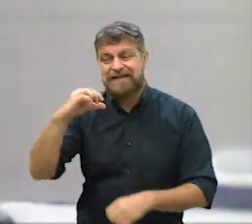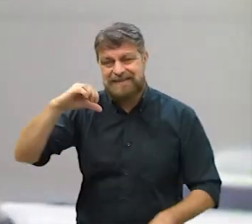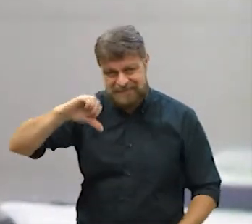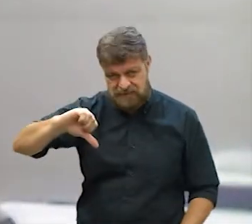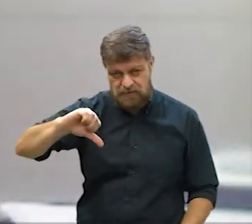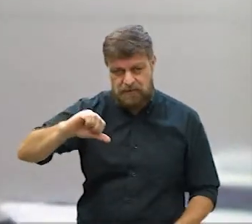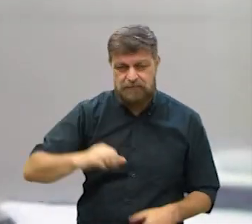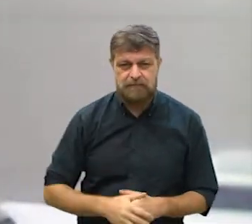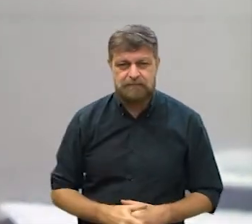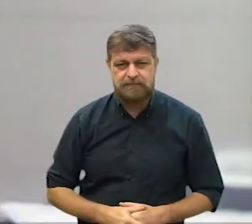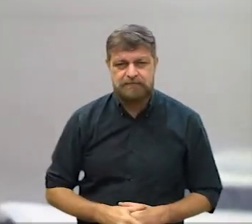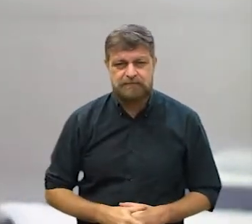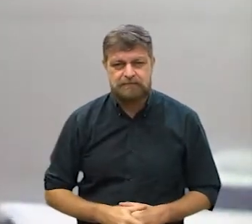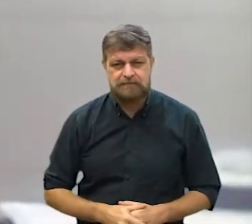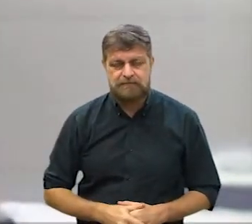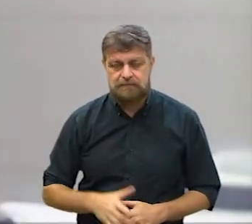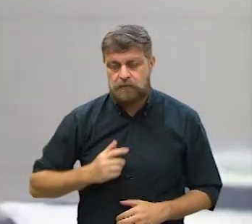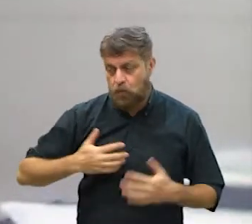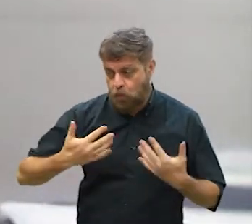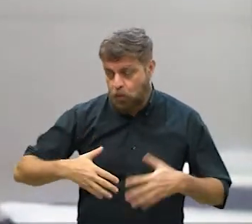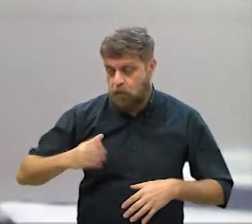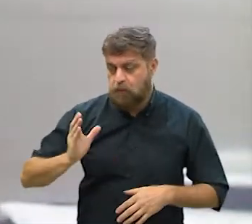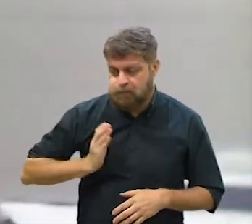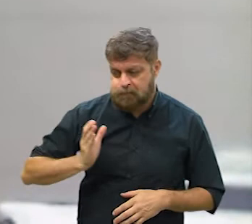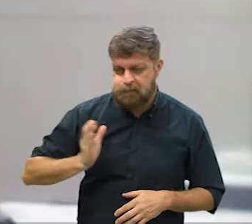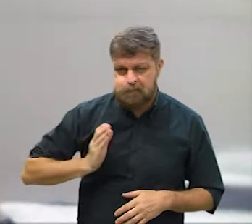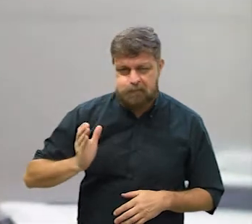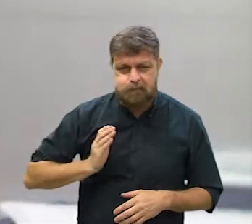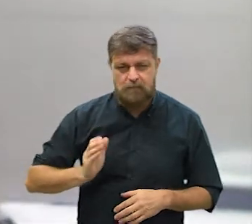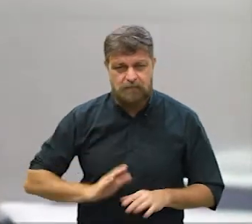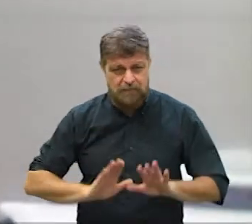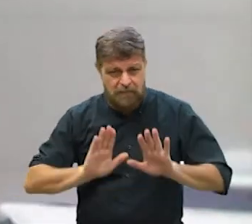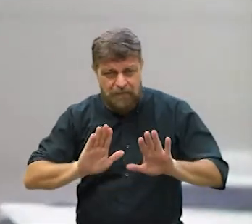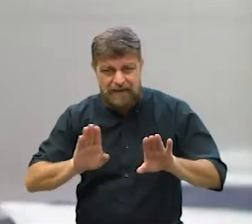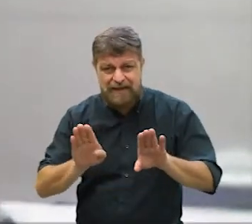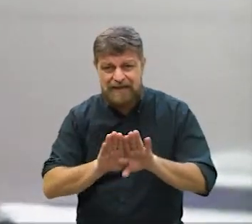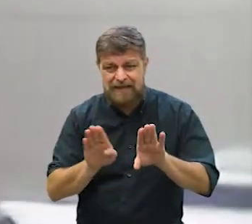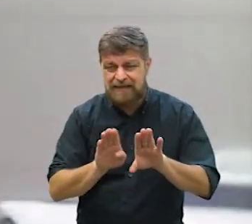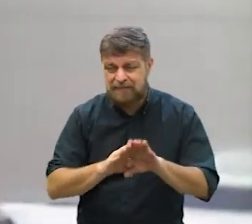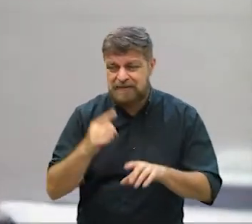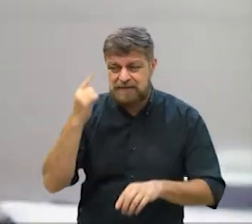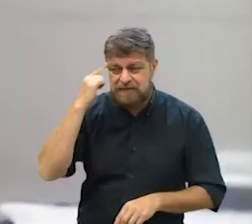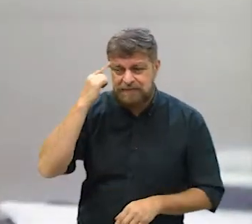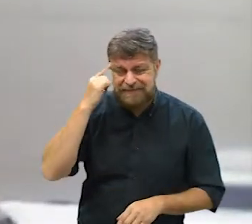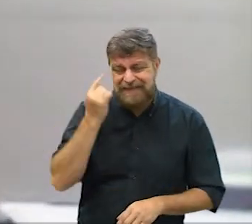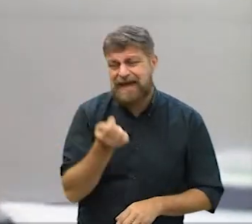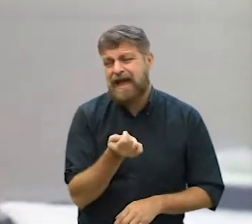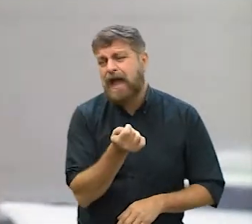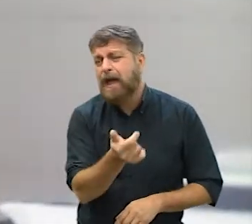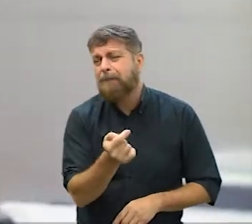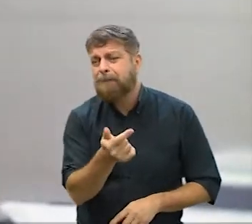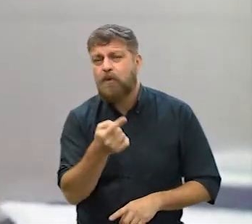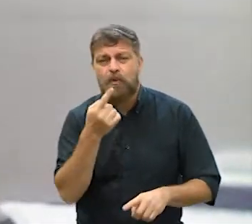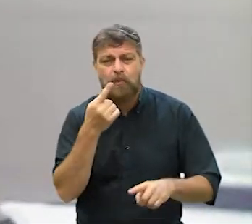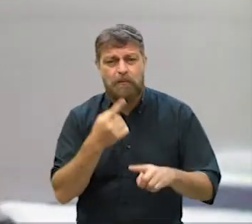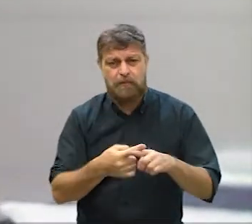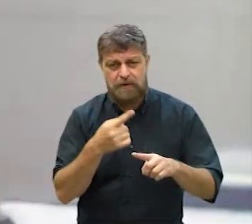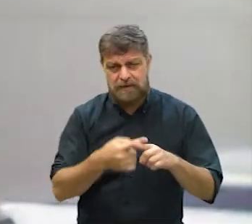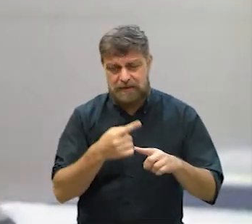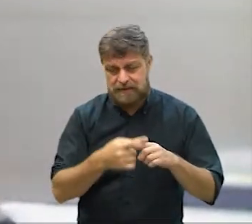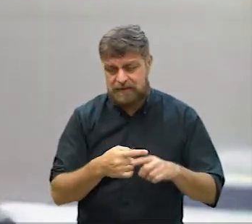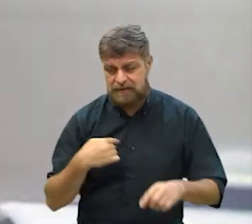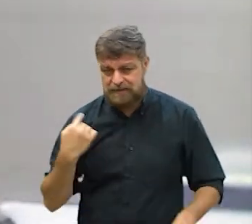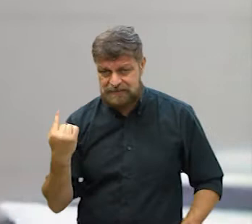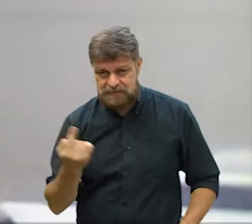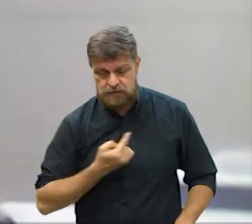2019. Né? Você fala é bastante dinheiro, mas também é pouco dinheiro. É pouco